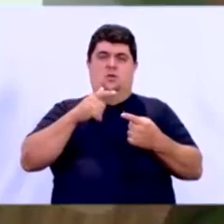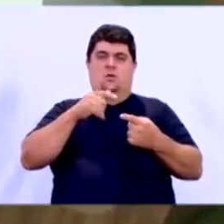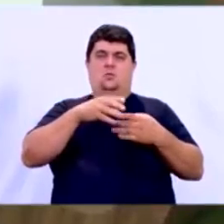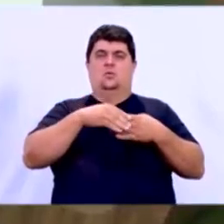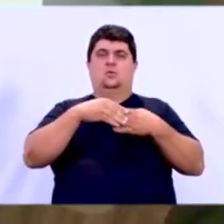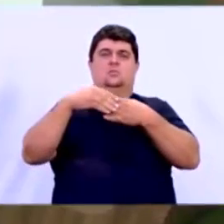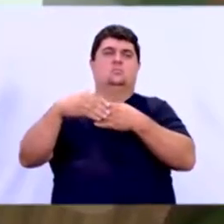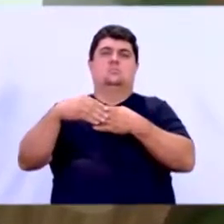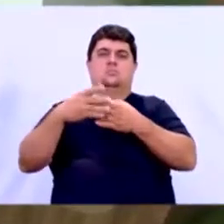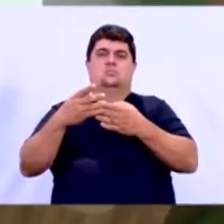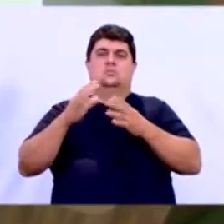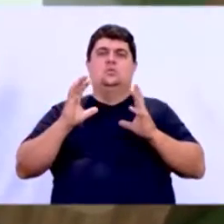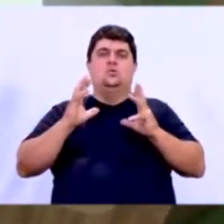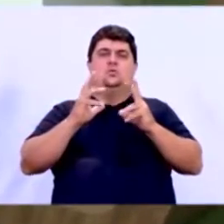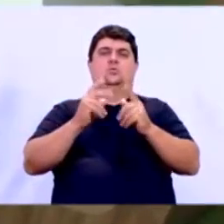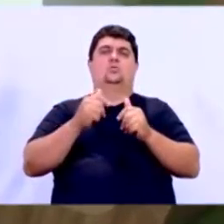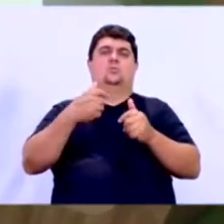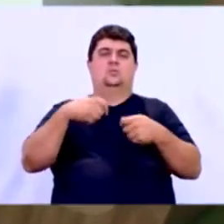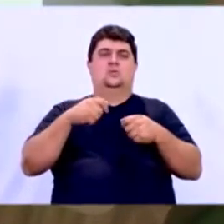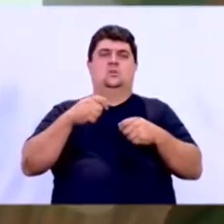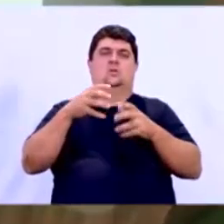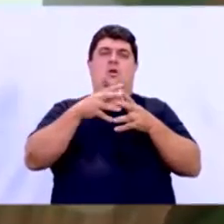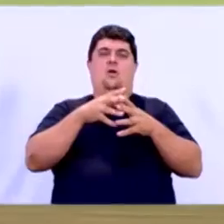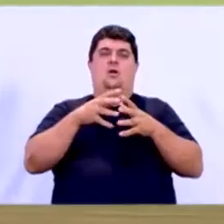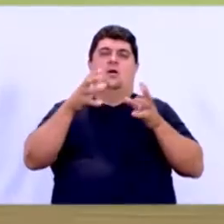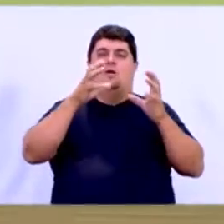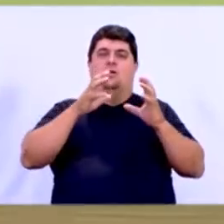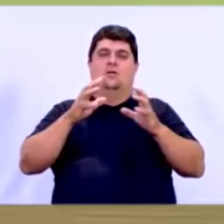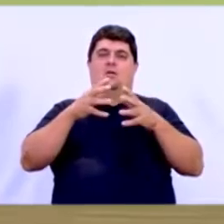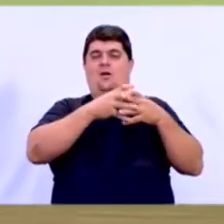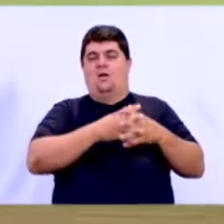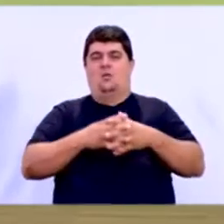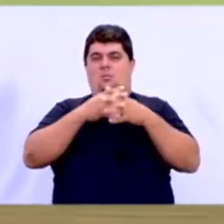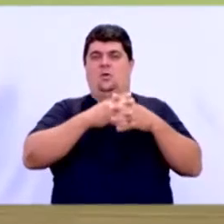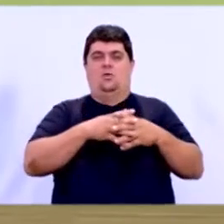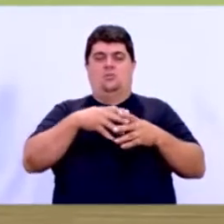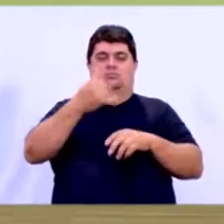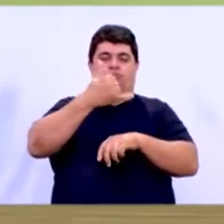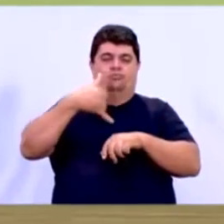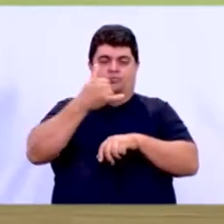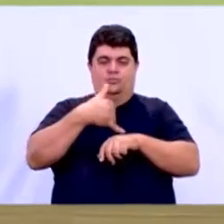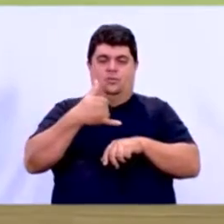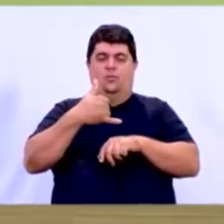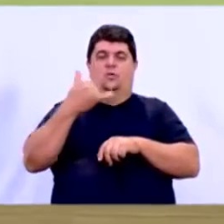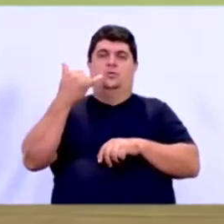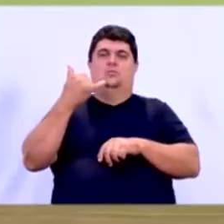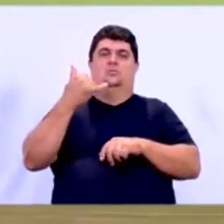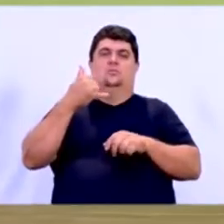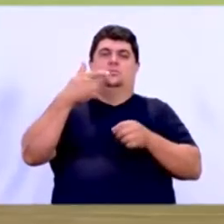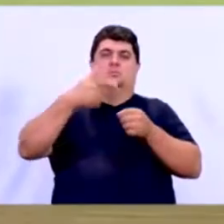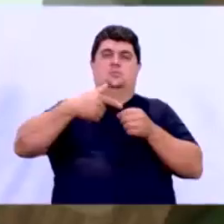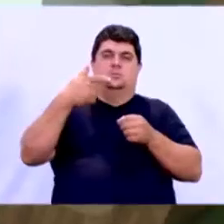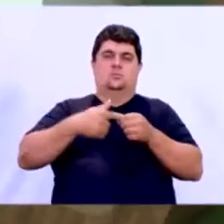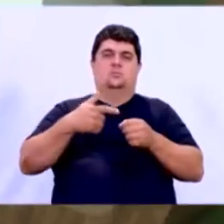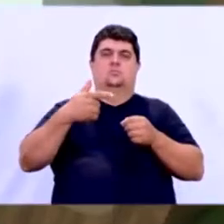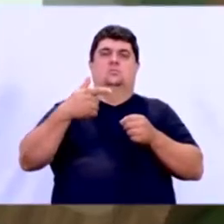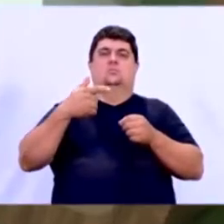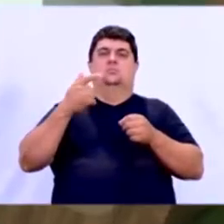transporte e querer transportar tudo, você vai ter que ter caminhões para transportar óleo diesel, digamos um exemplo, né? Líquidos, Pois é.